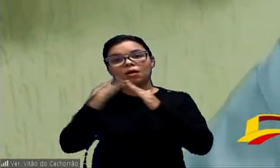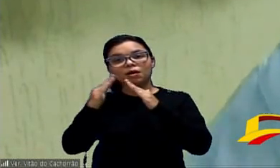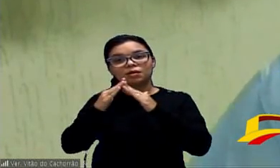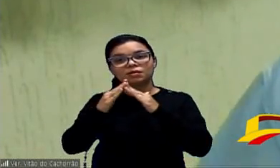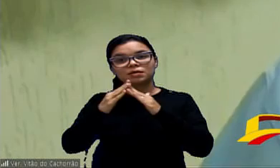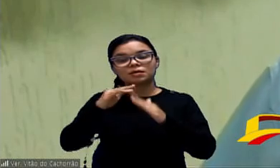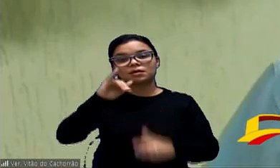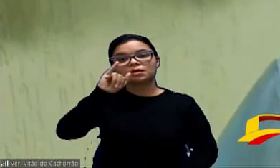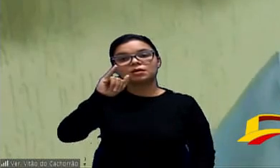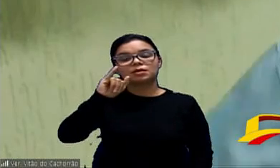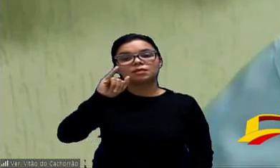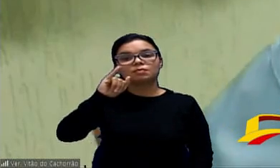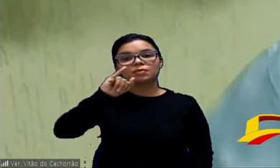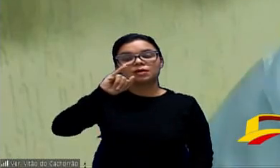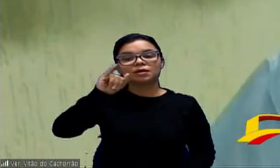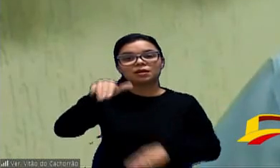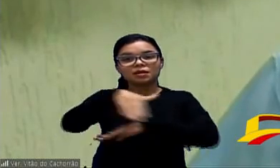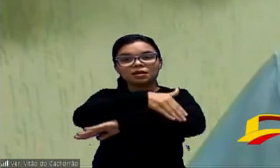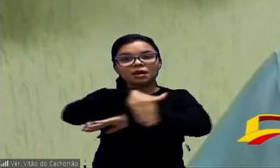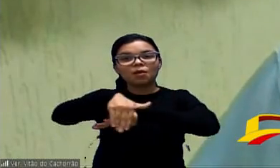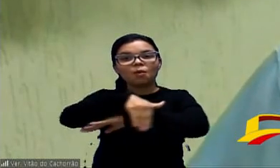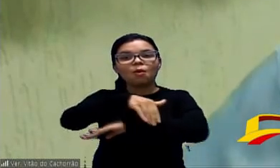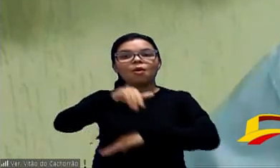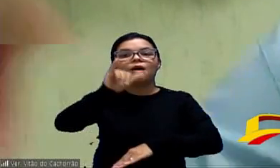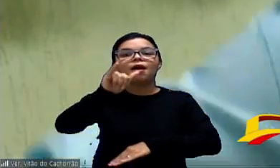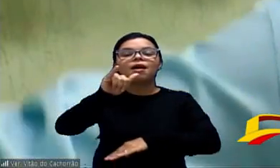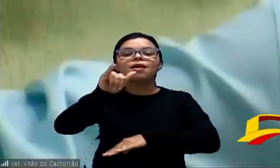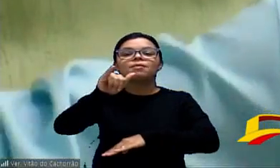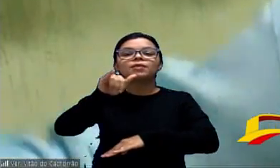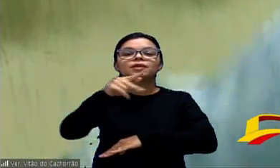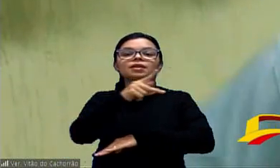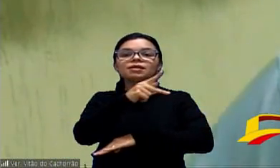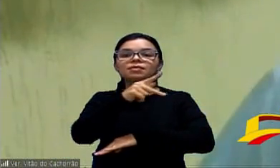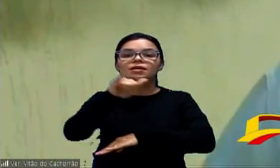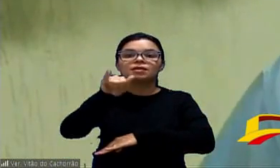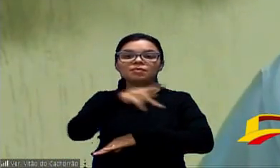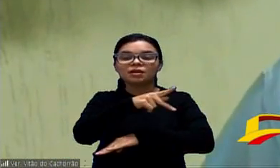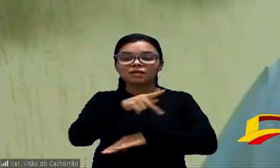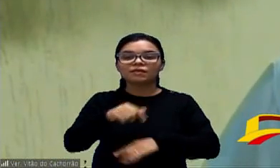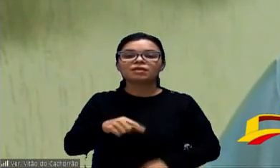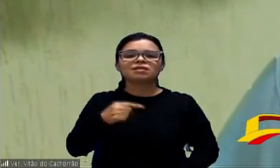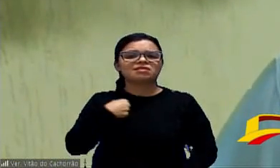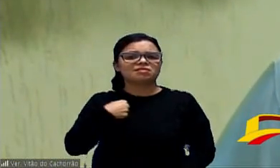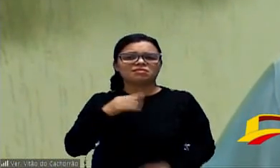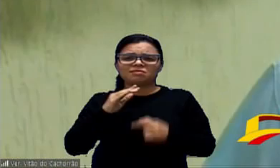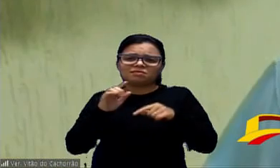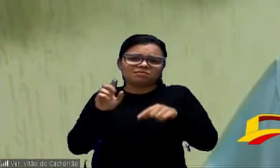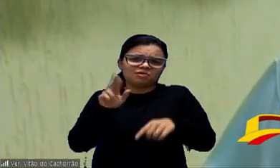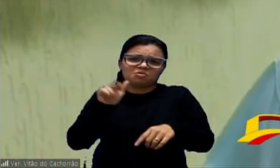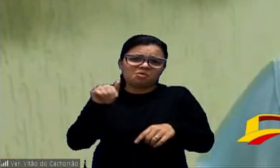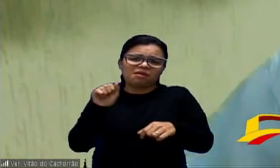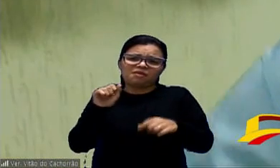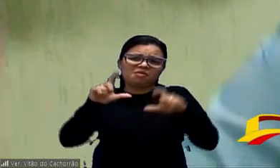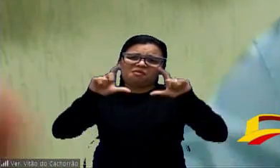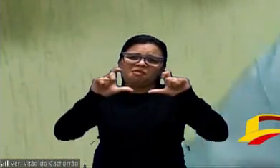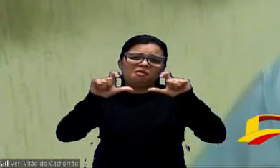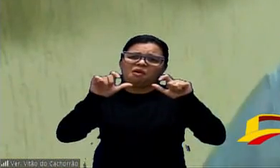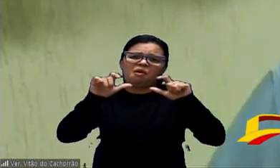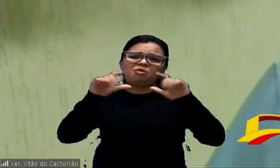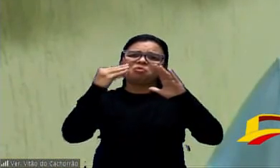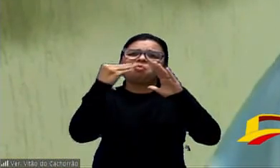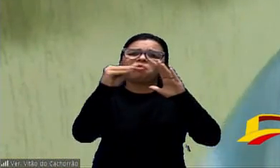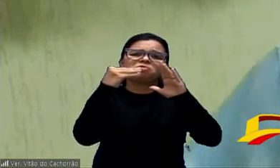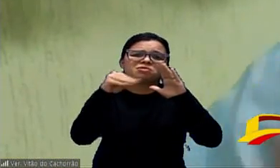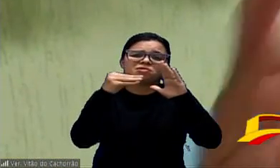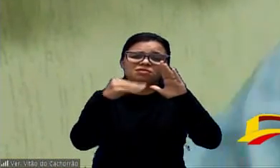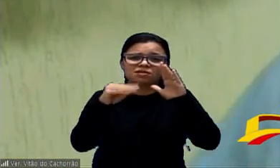Vila Barão, Nova Esperança, mas eu moro lá e não fico mostrando meus gatos, nem postando foto, nem fazendo nada, nem quando eu resgato de